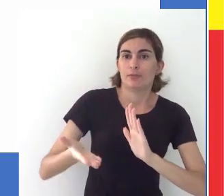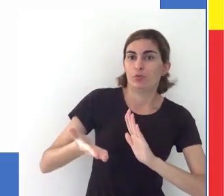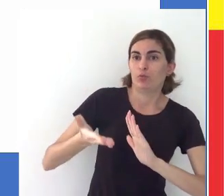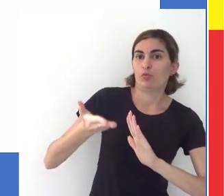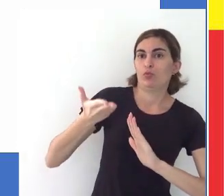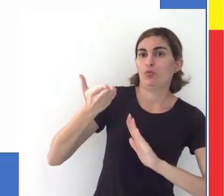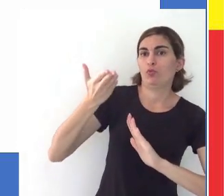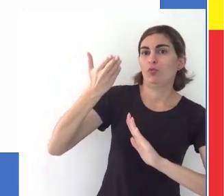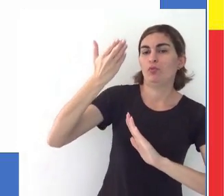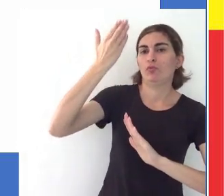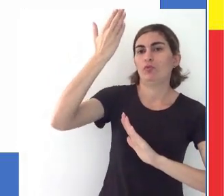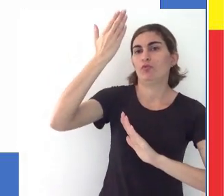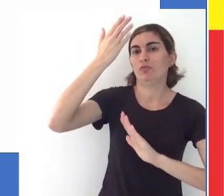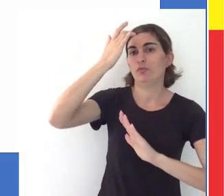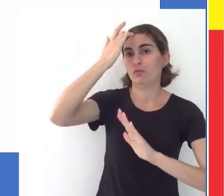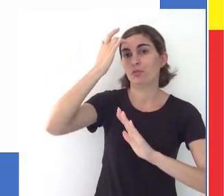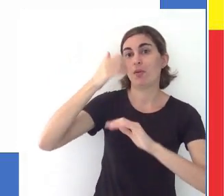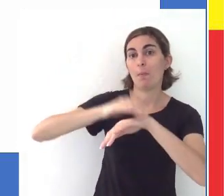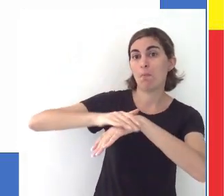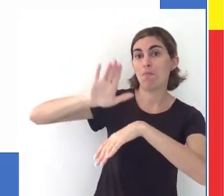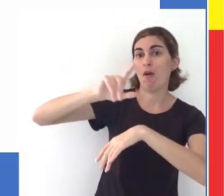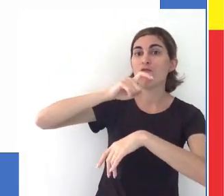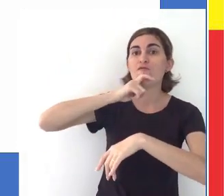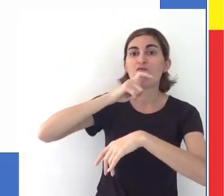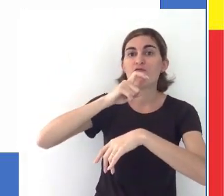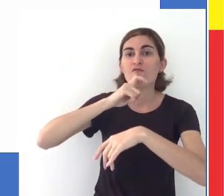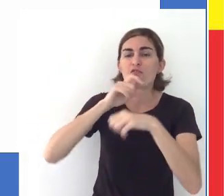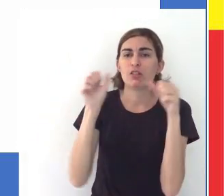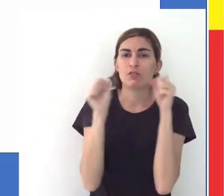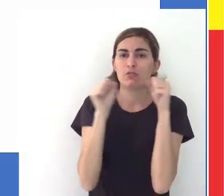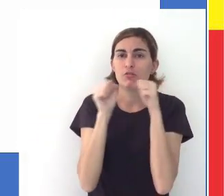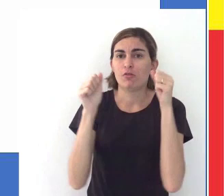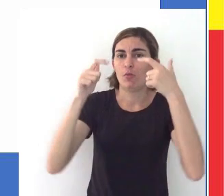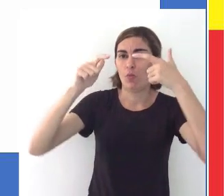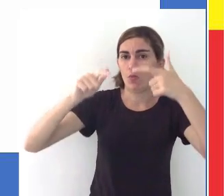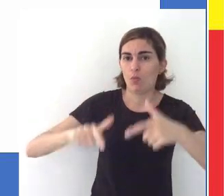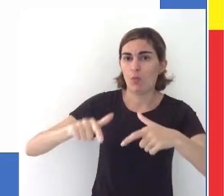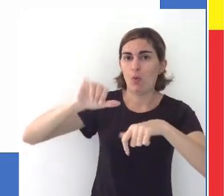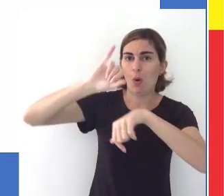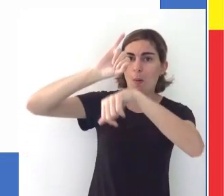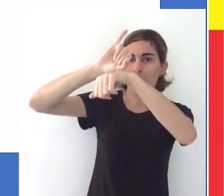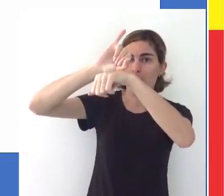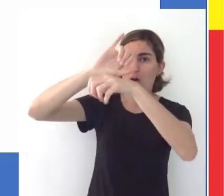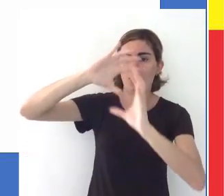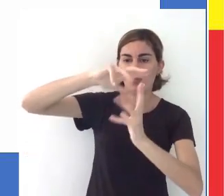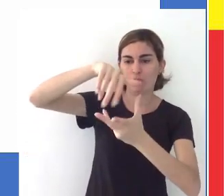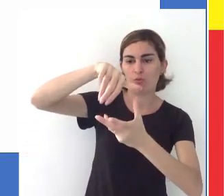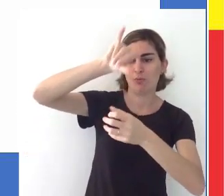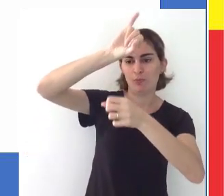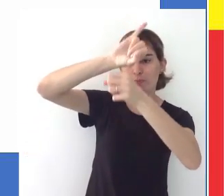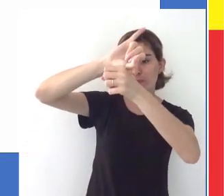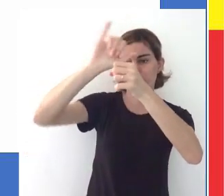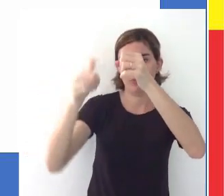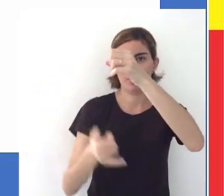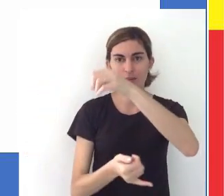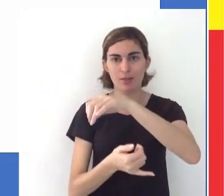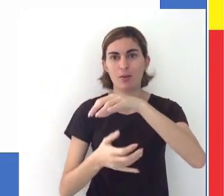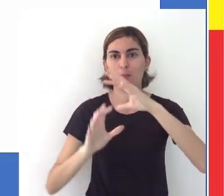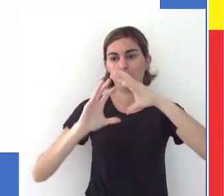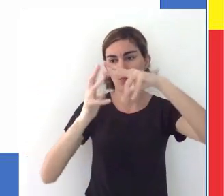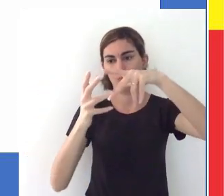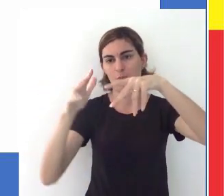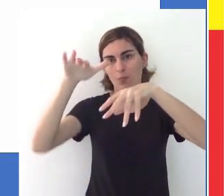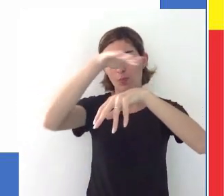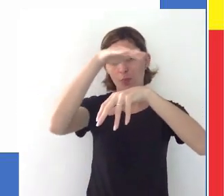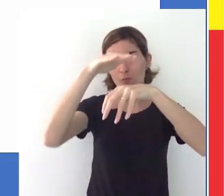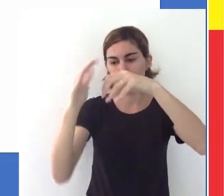mais elevada a latitude, mais frio é o ambiente. Então falei sobre o Polo Sul e Polo Norte, que são as áreas mais frias